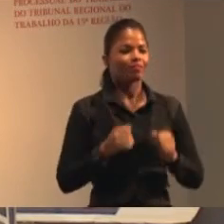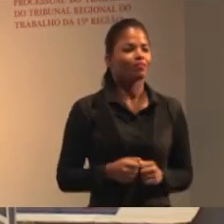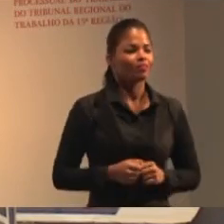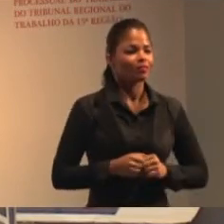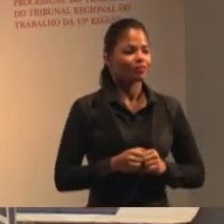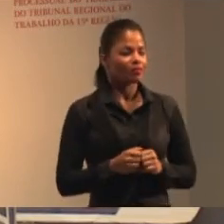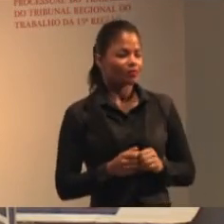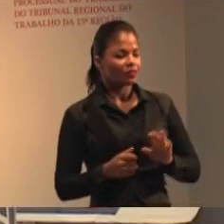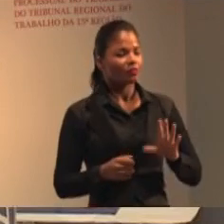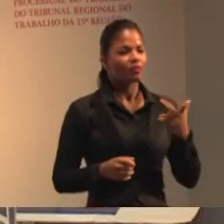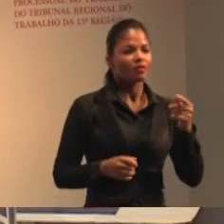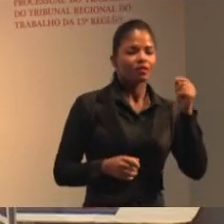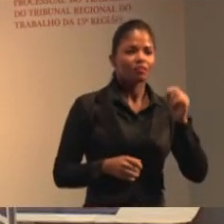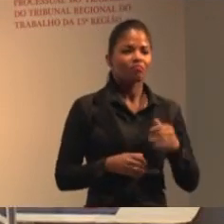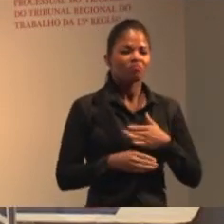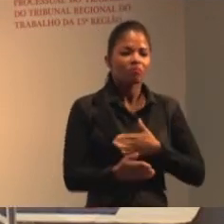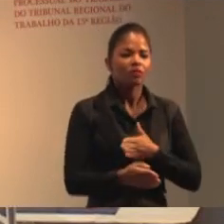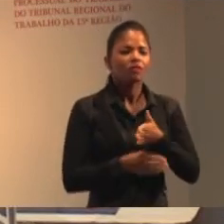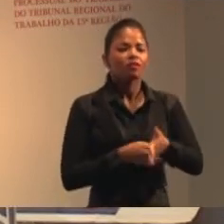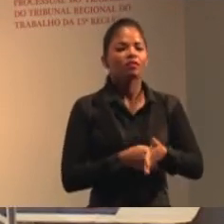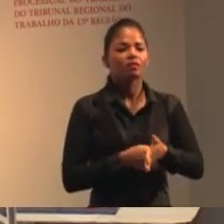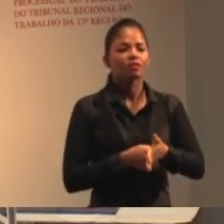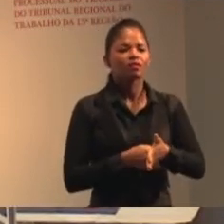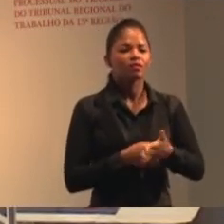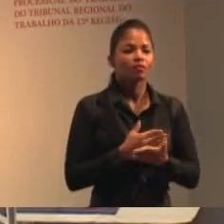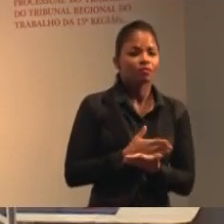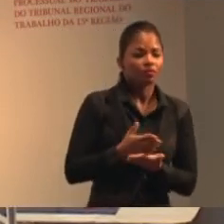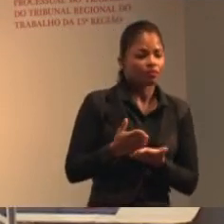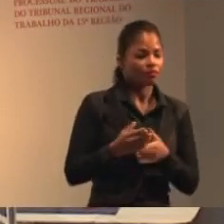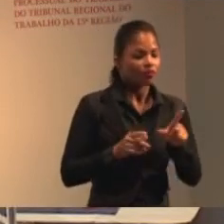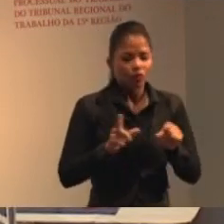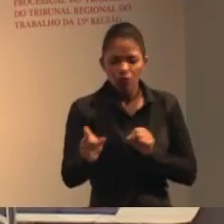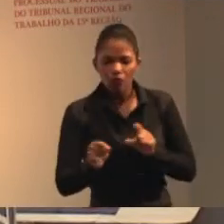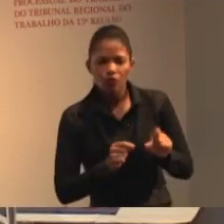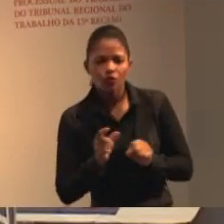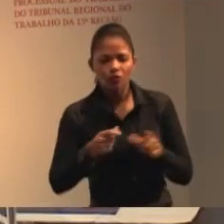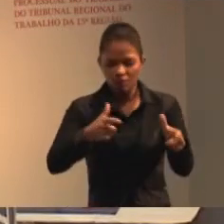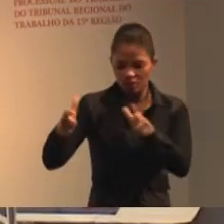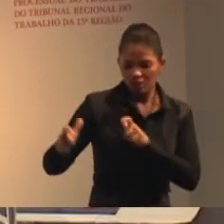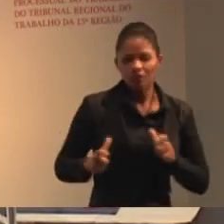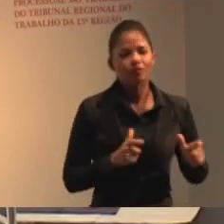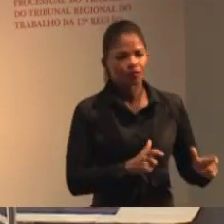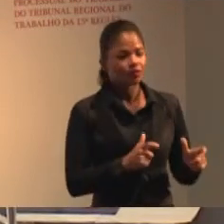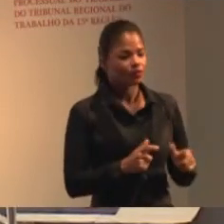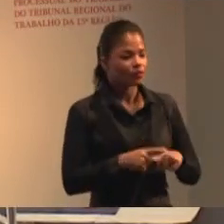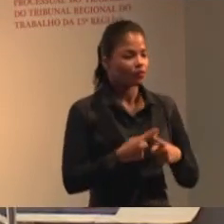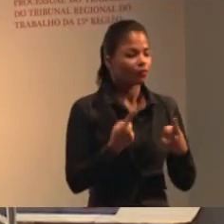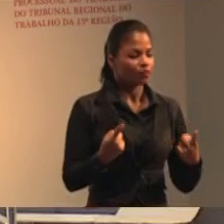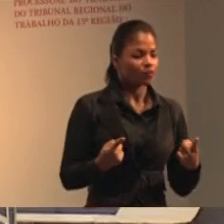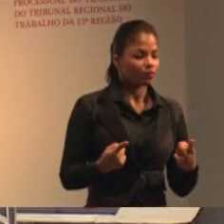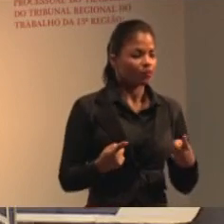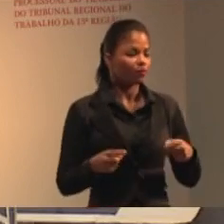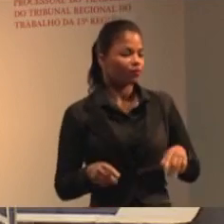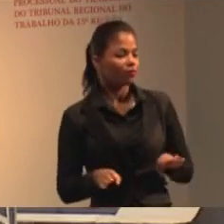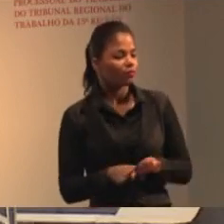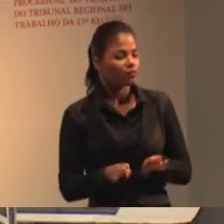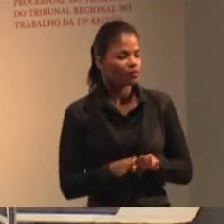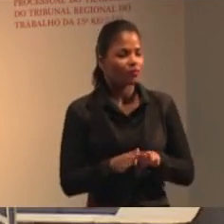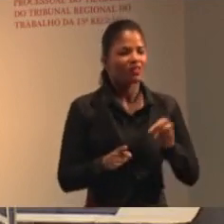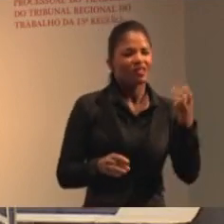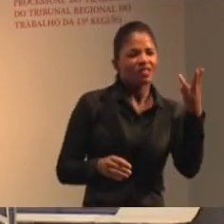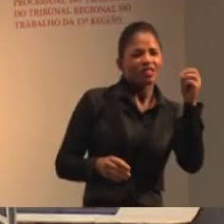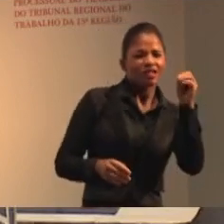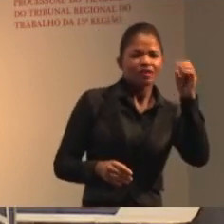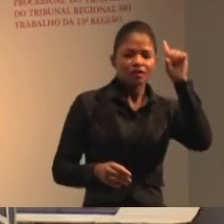Ao ingressarem na carreira, os magistrados escolhem um regional, mas permanecem, por